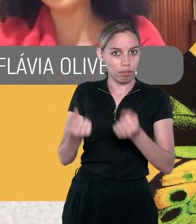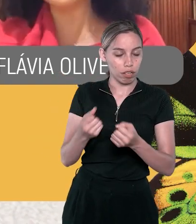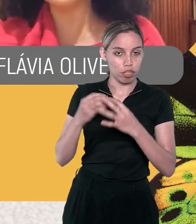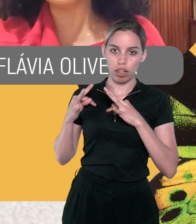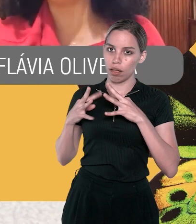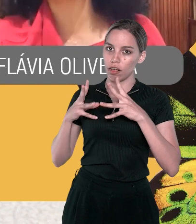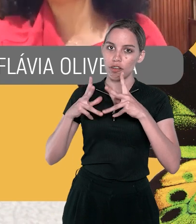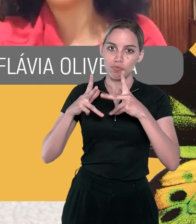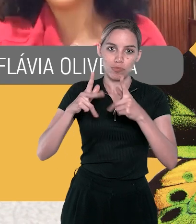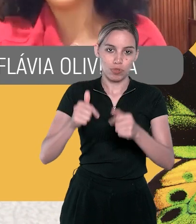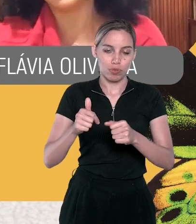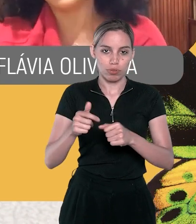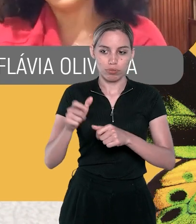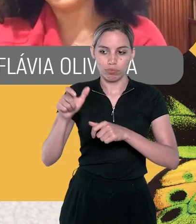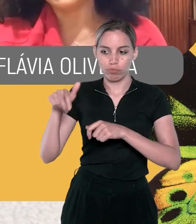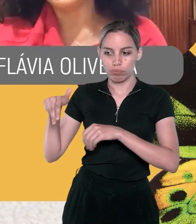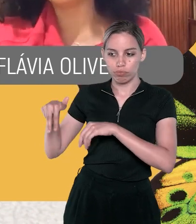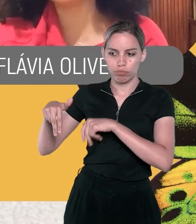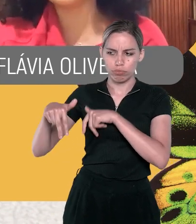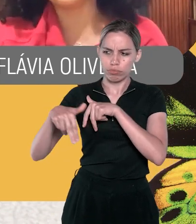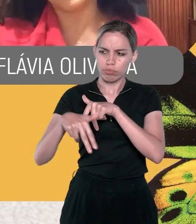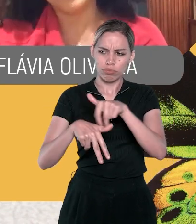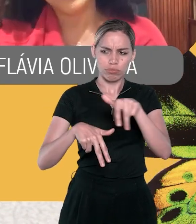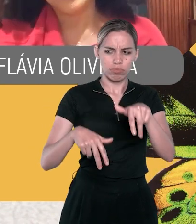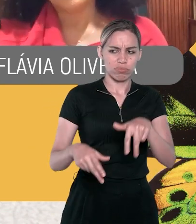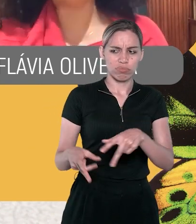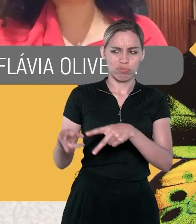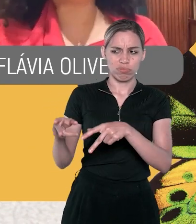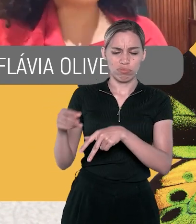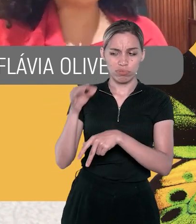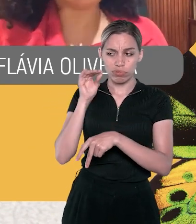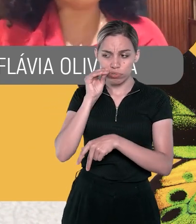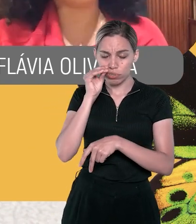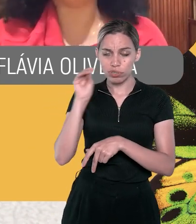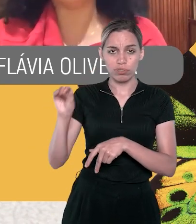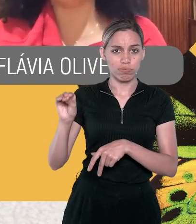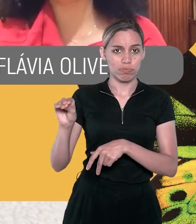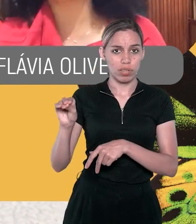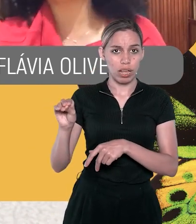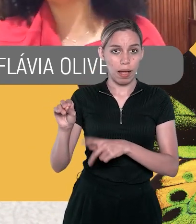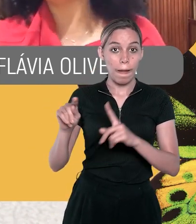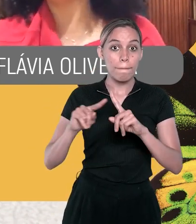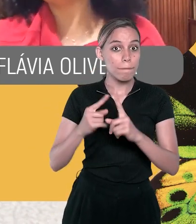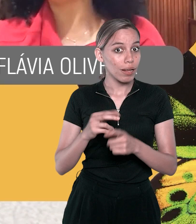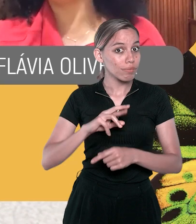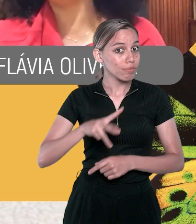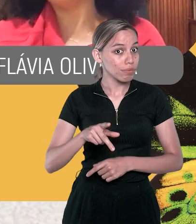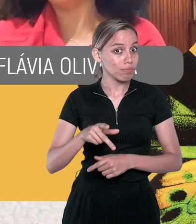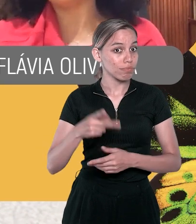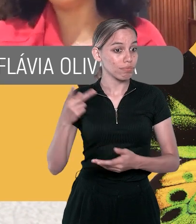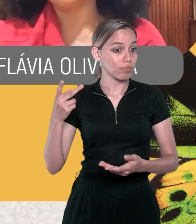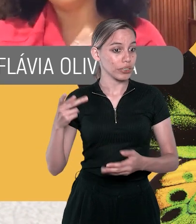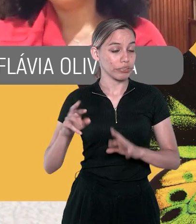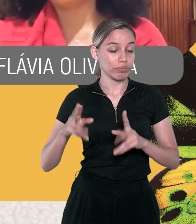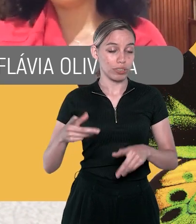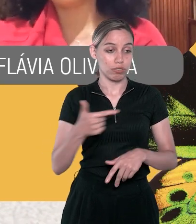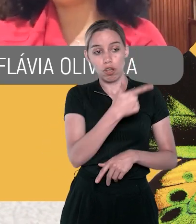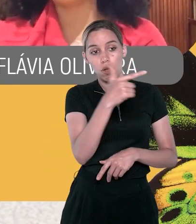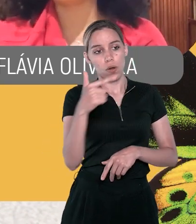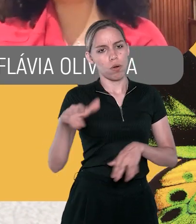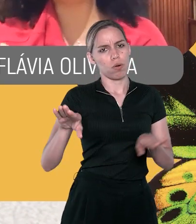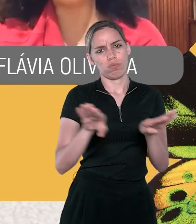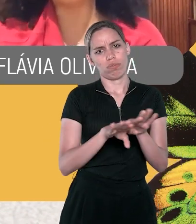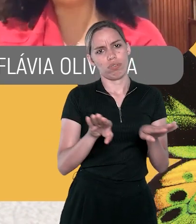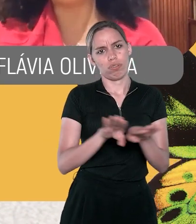mundo que trafega, né, que transita. Isso não é diferente de outros movimentos artísticos.